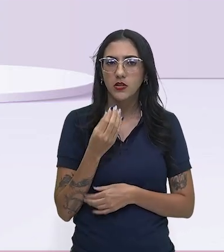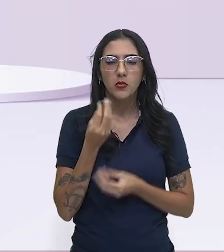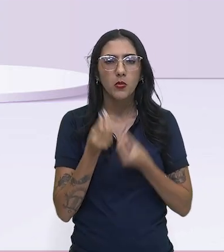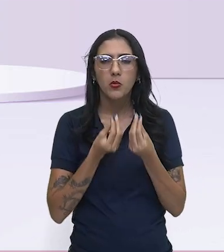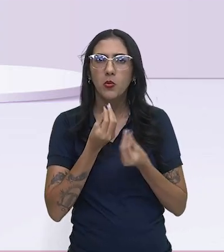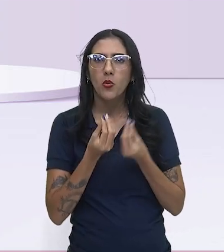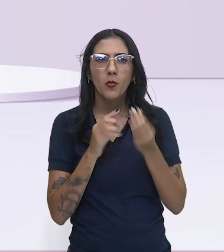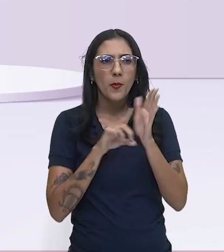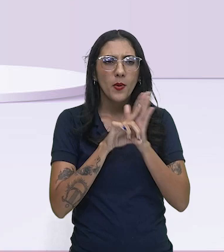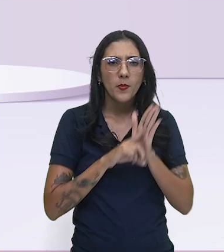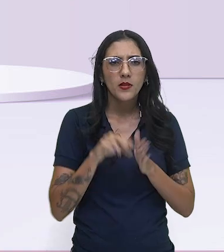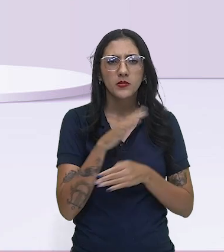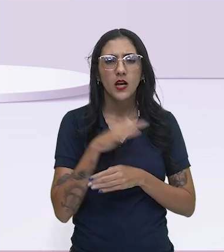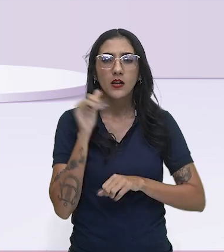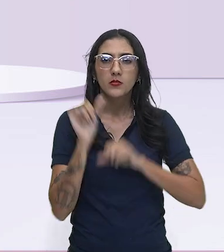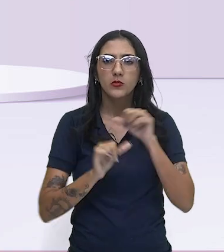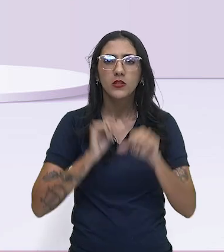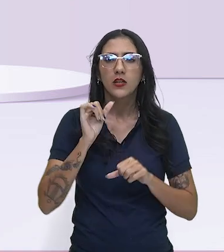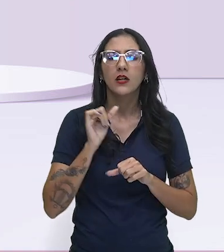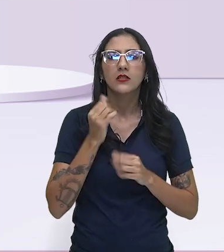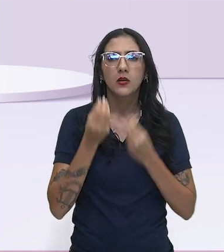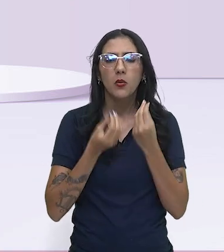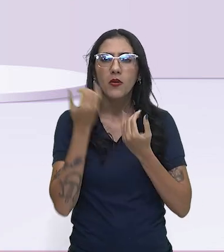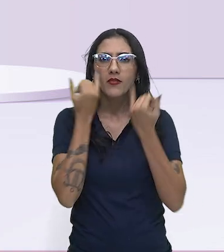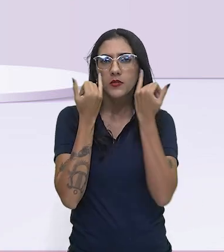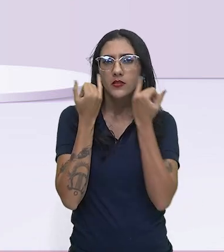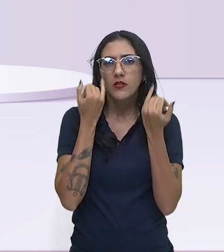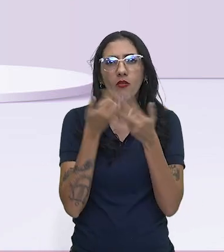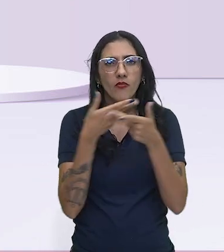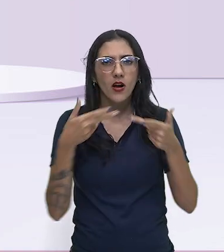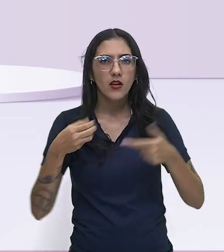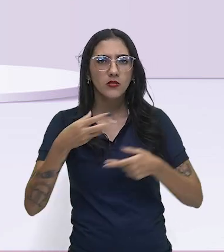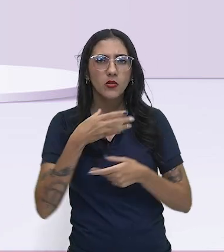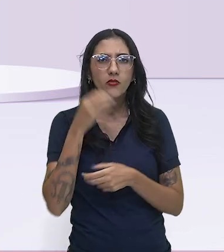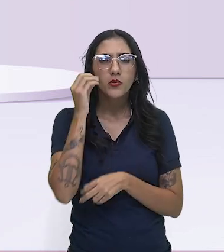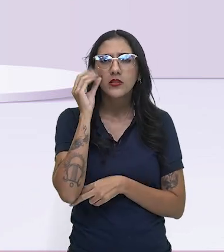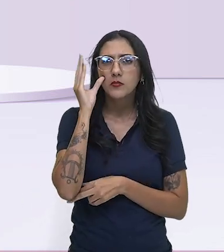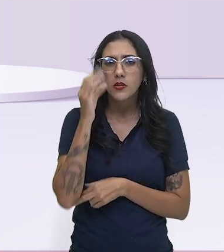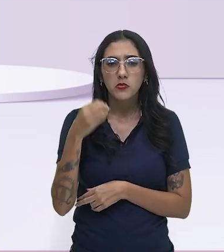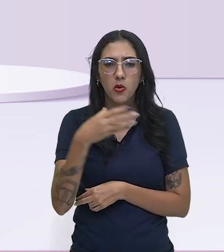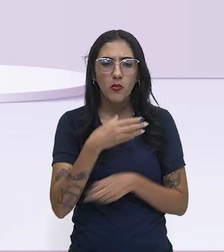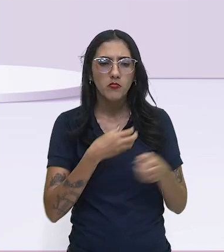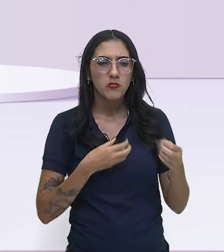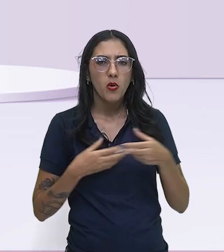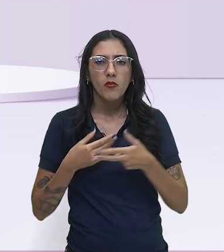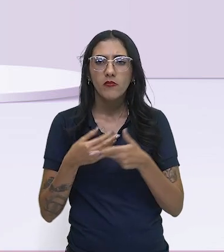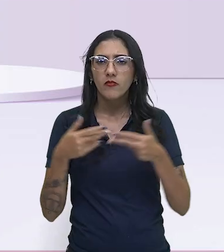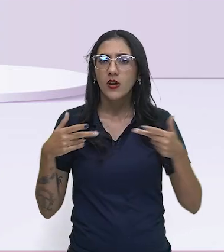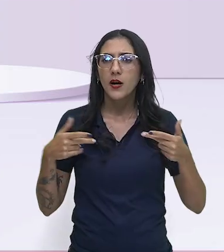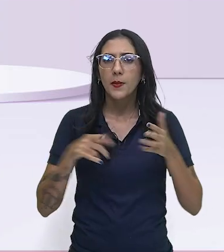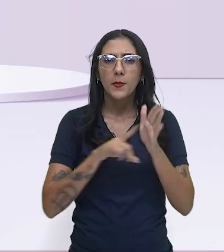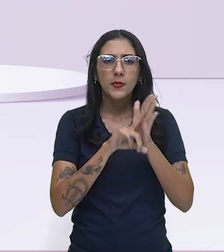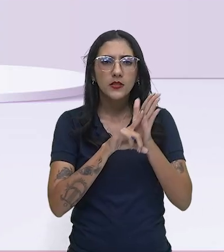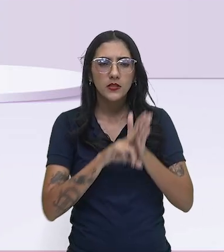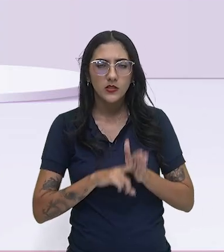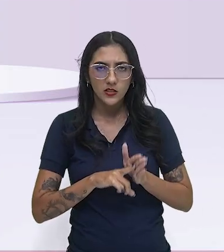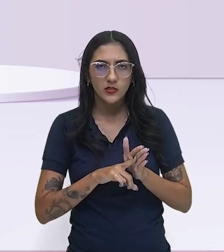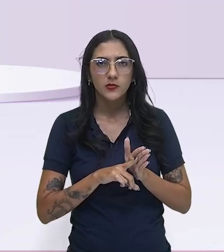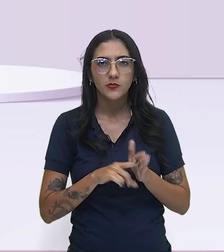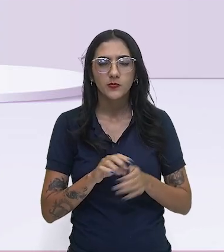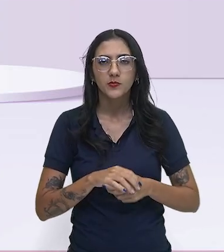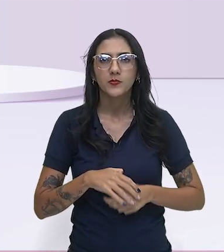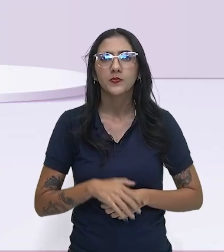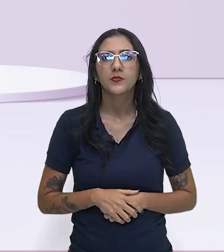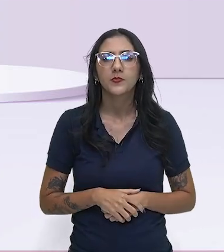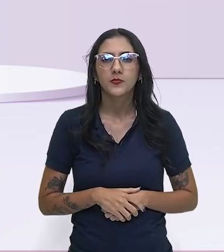conhecimento, da própria transformação do conhecimento, né? De novas pesquisas, de novos, né, conhecimentos.